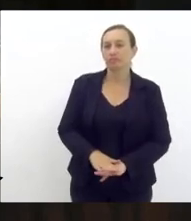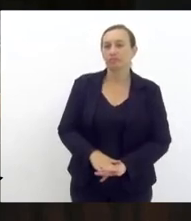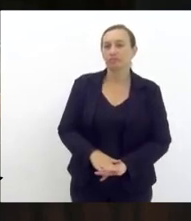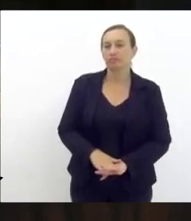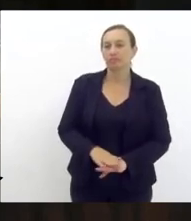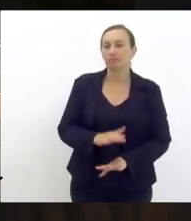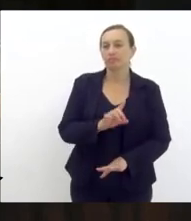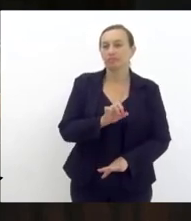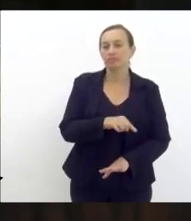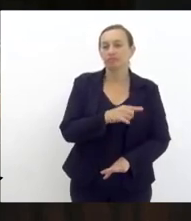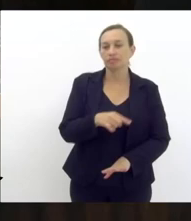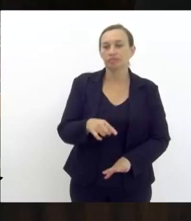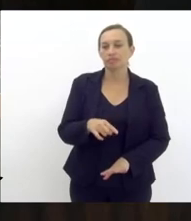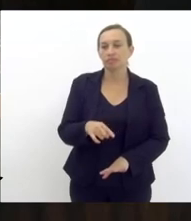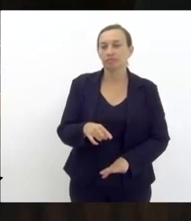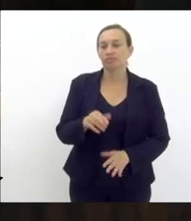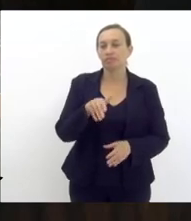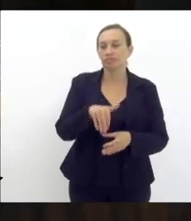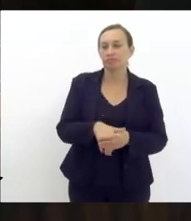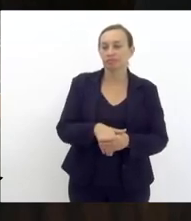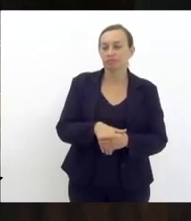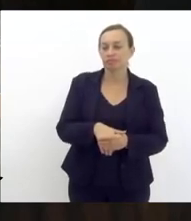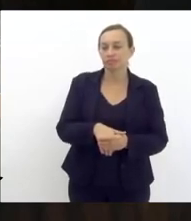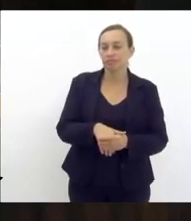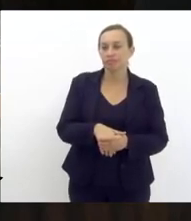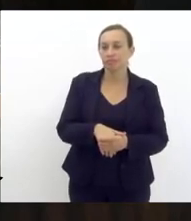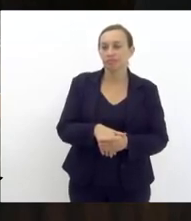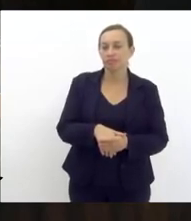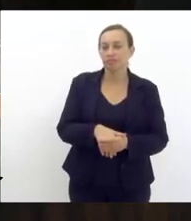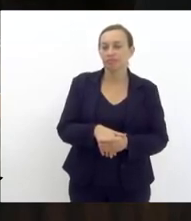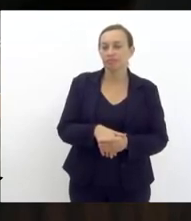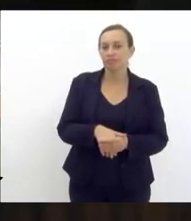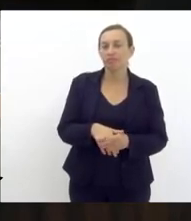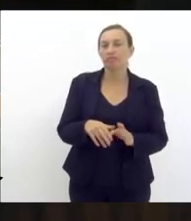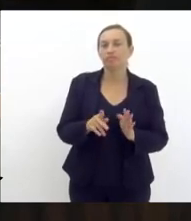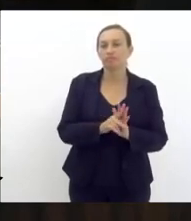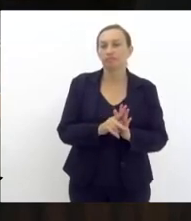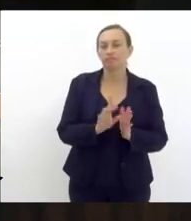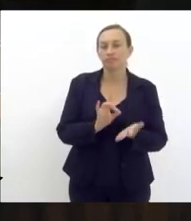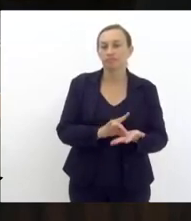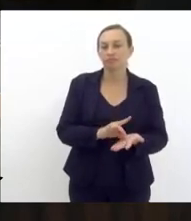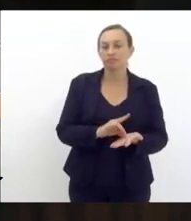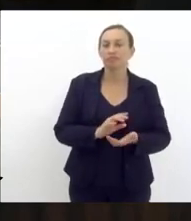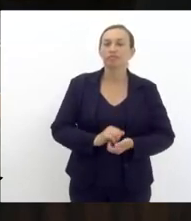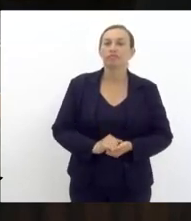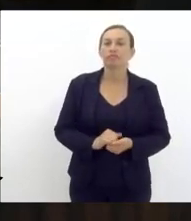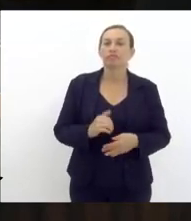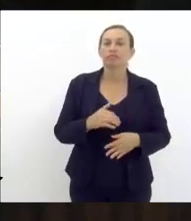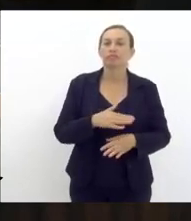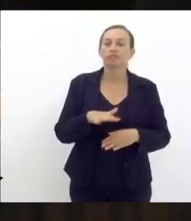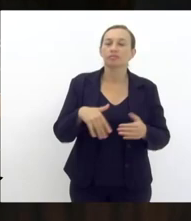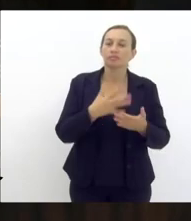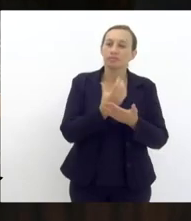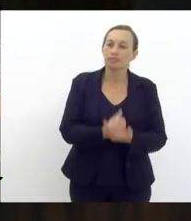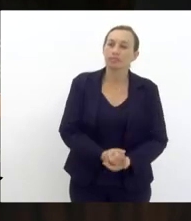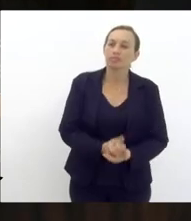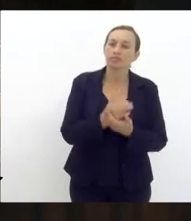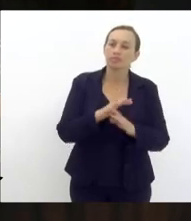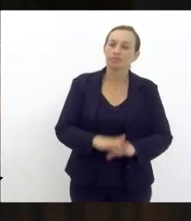rejeitados em votação o projeto original senhores que aprovam